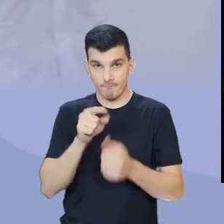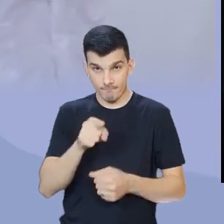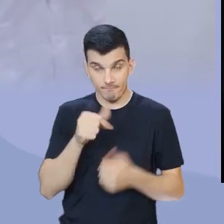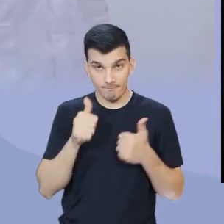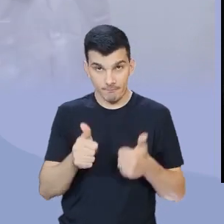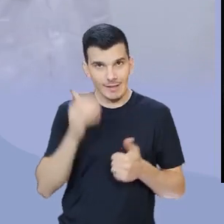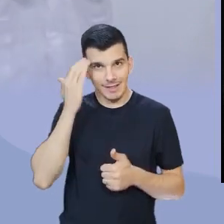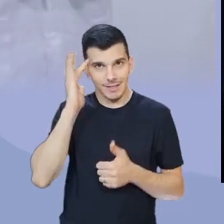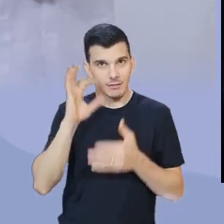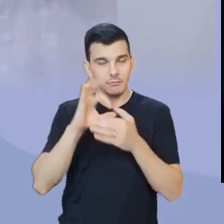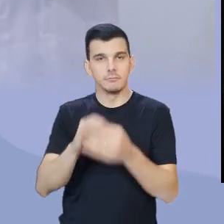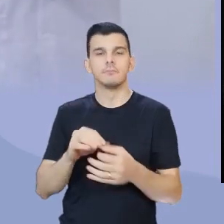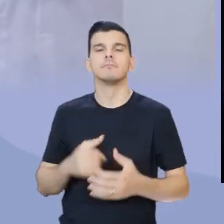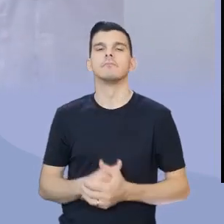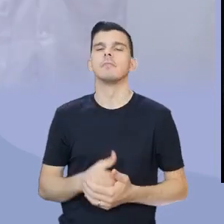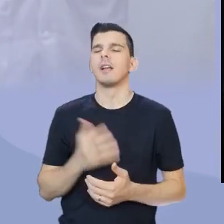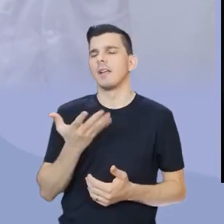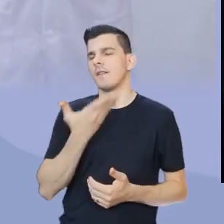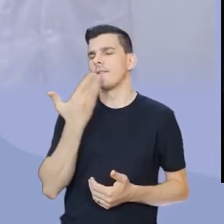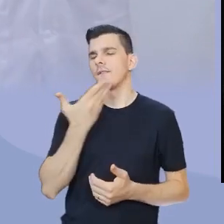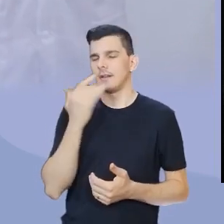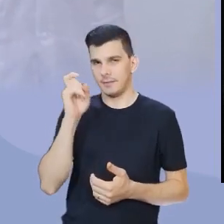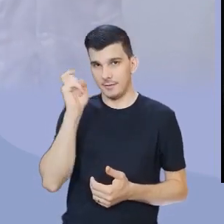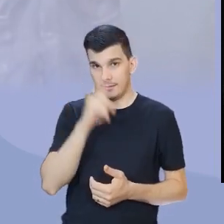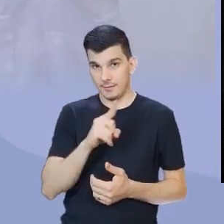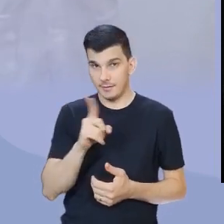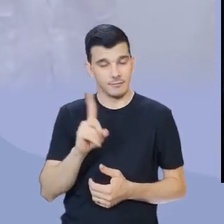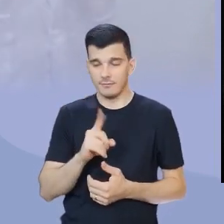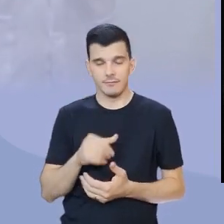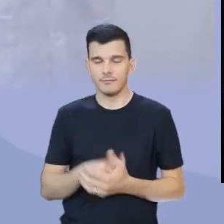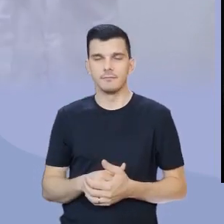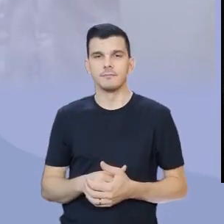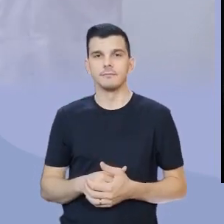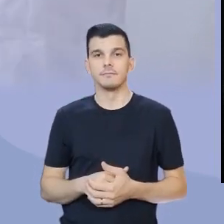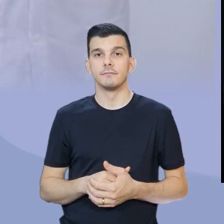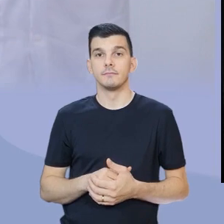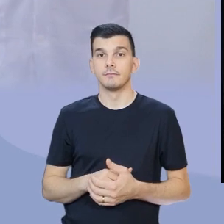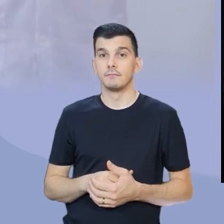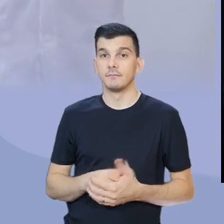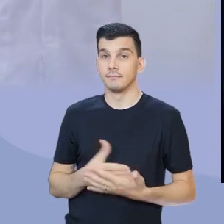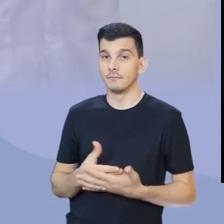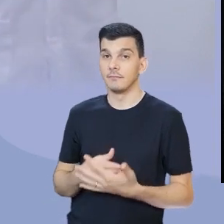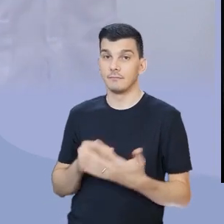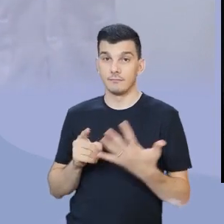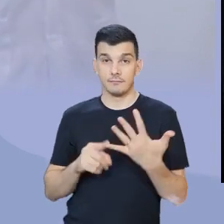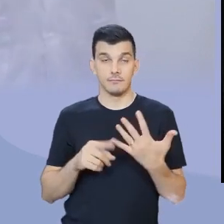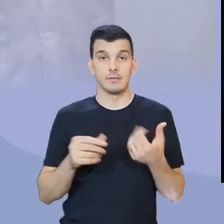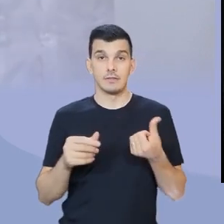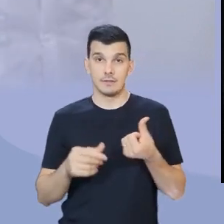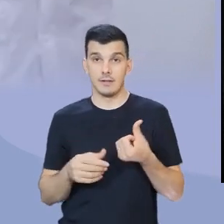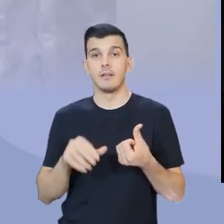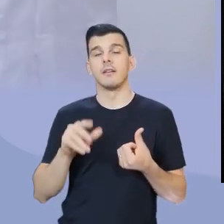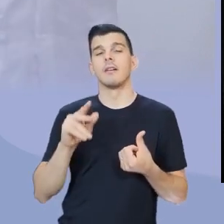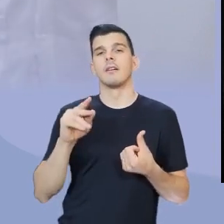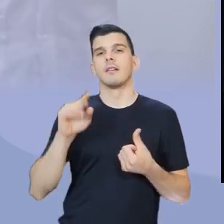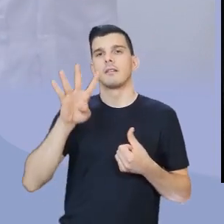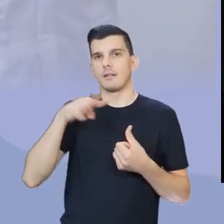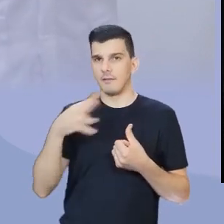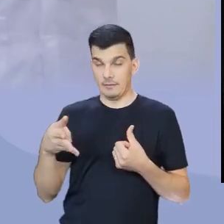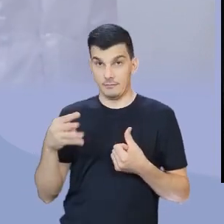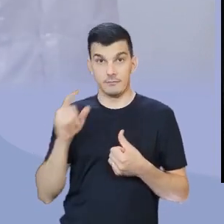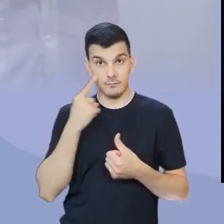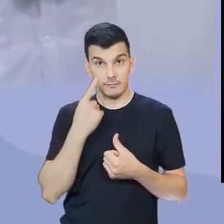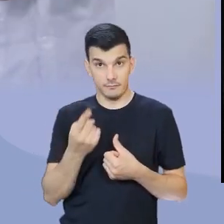junto. Pegou a visão? Questão moleza, questão facinha, tranquilidade. Então, essa aí foi a questão na competência 6, na competência gráficos